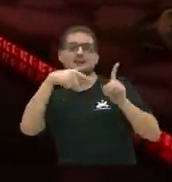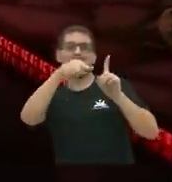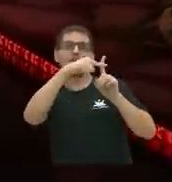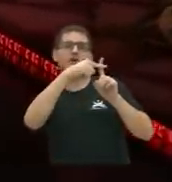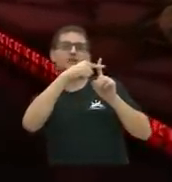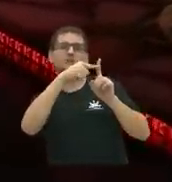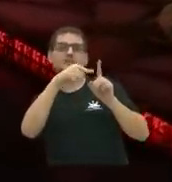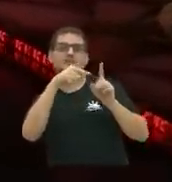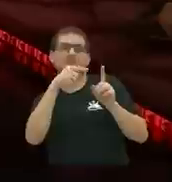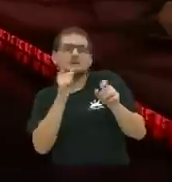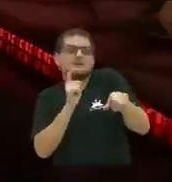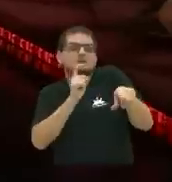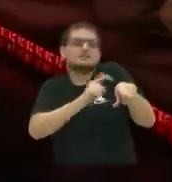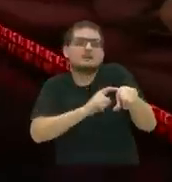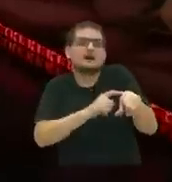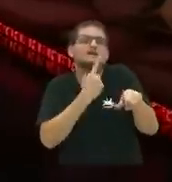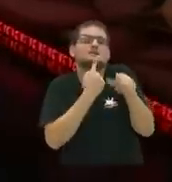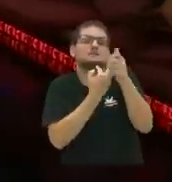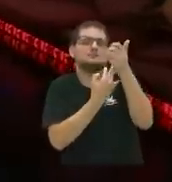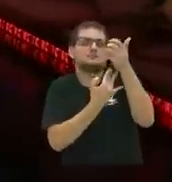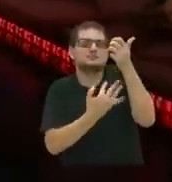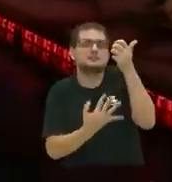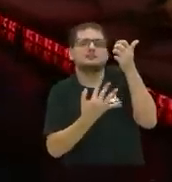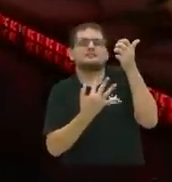o sangue redentor de Cristo.